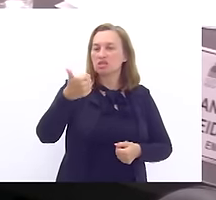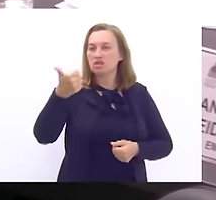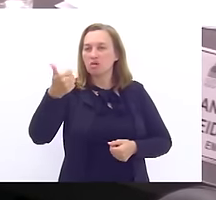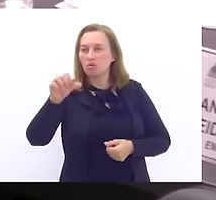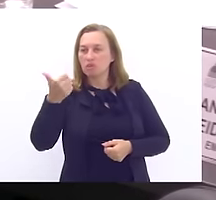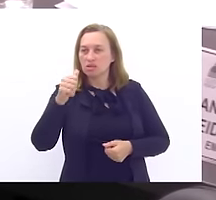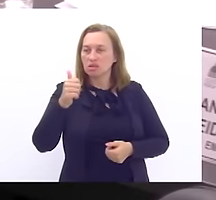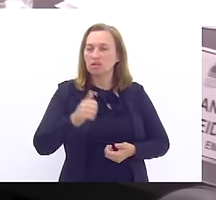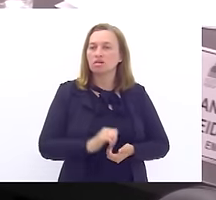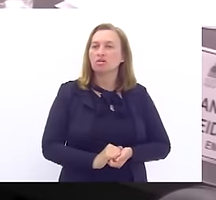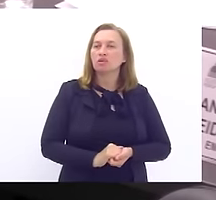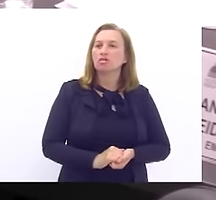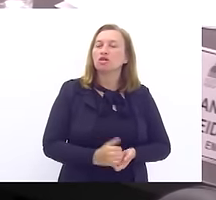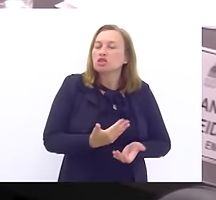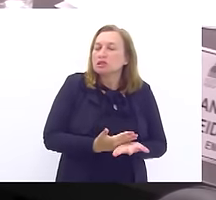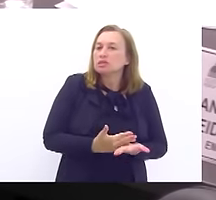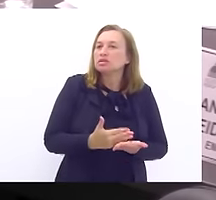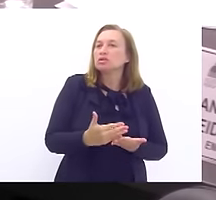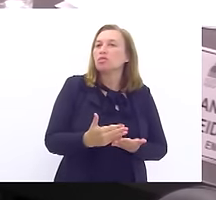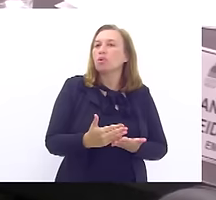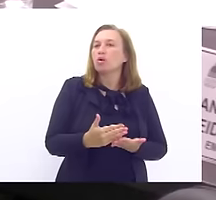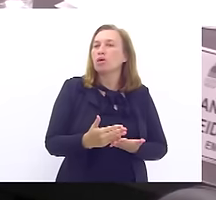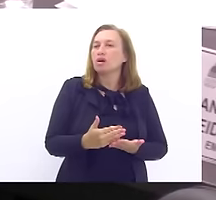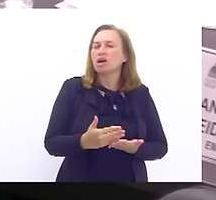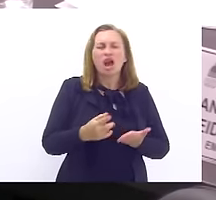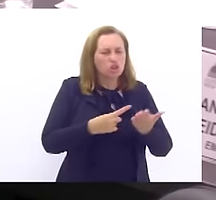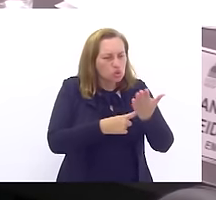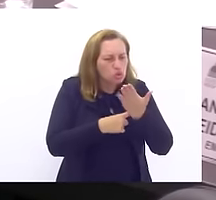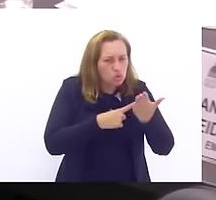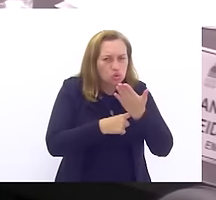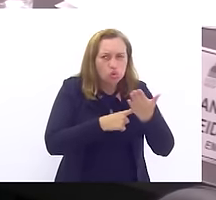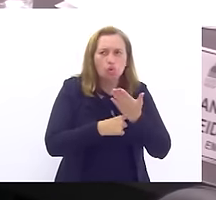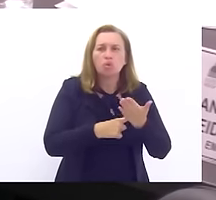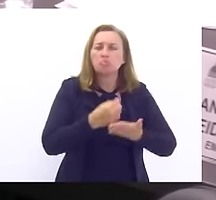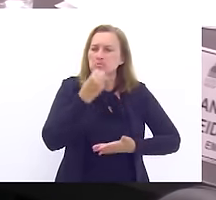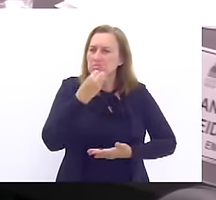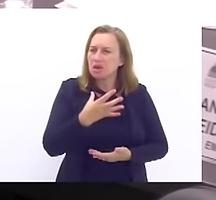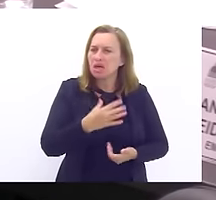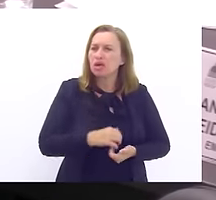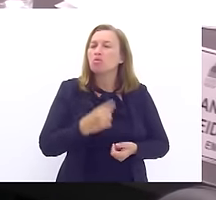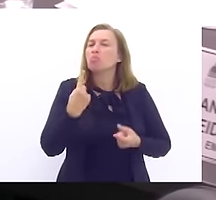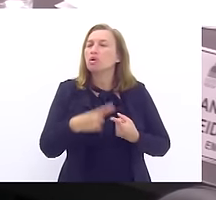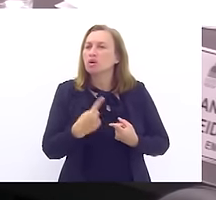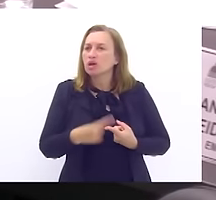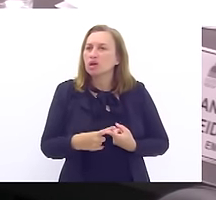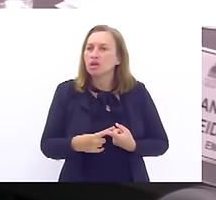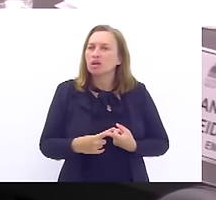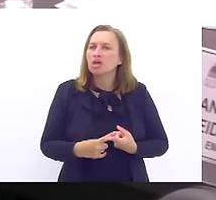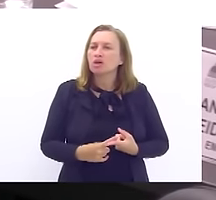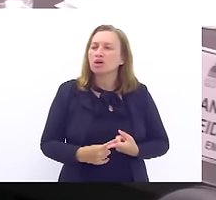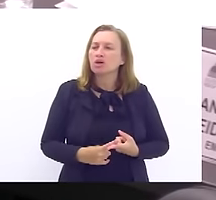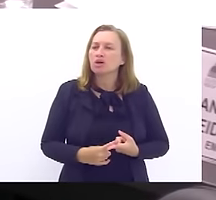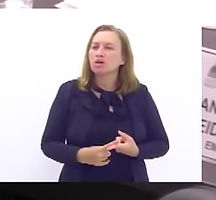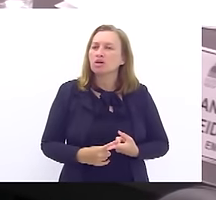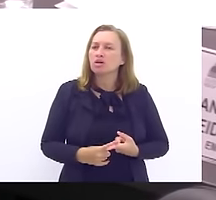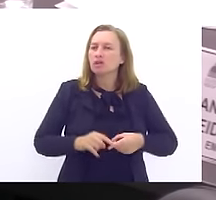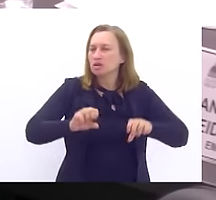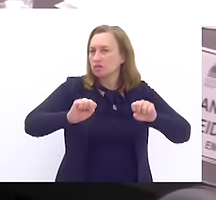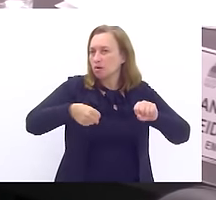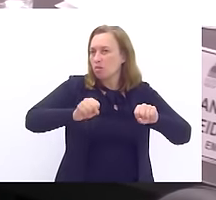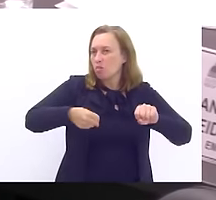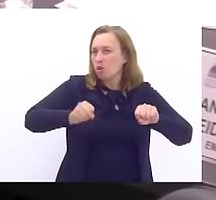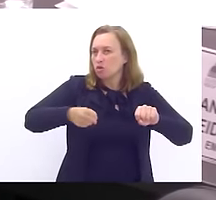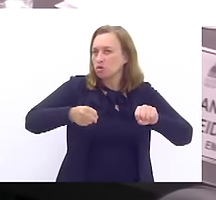e aí a gente começou é isso ajudou a gente sobre a maneira porque a maioria dessas dessas